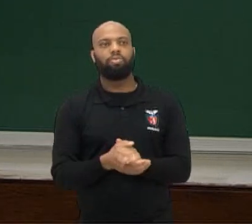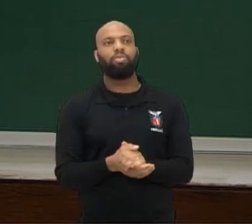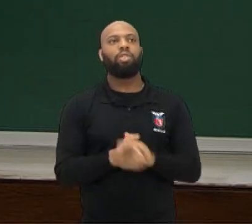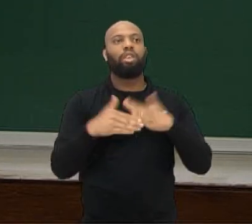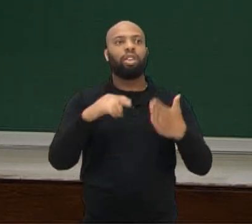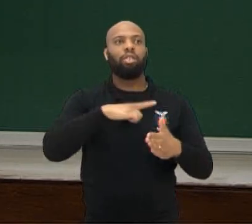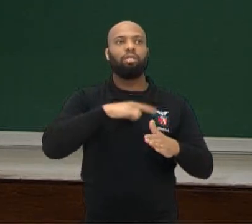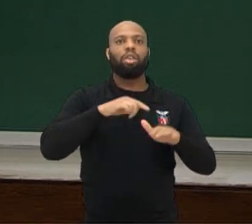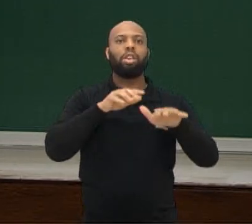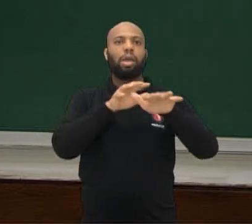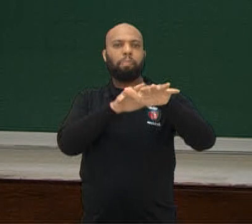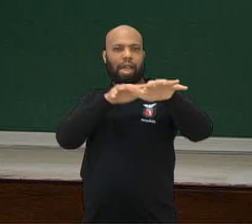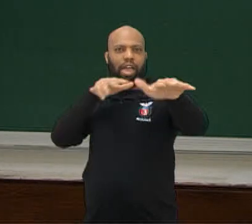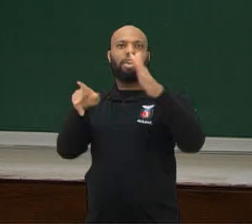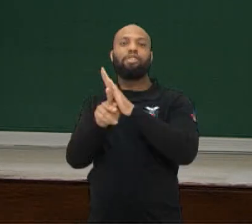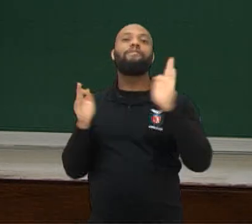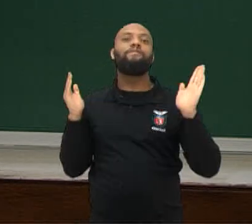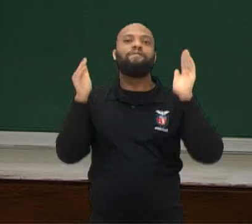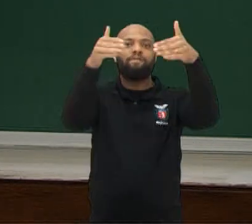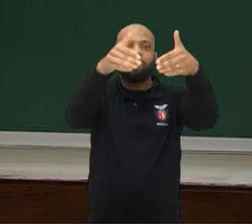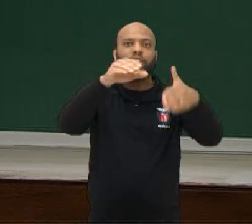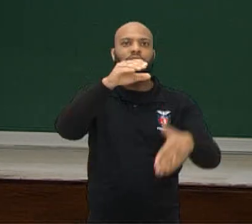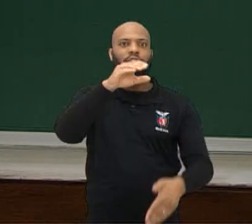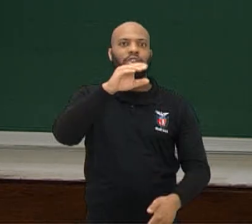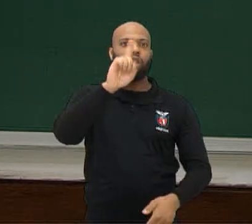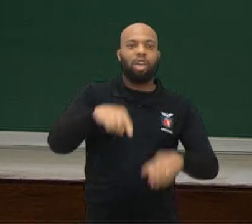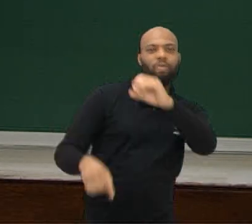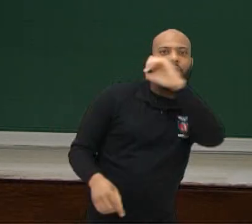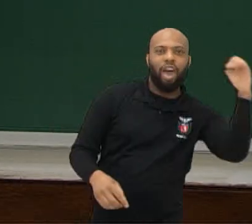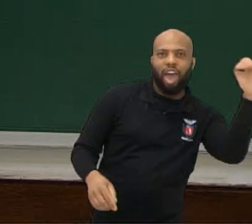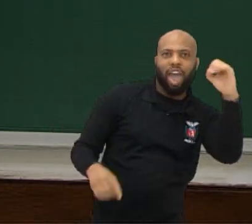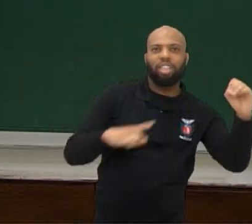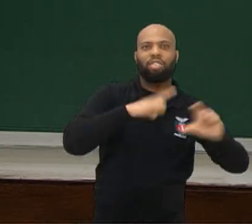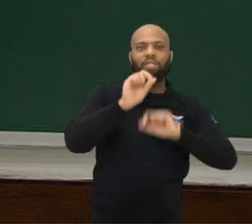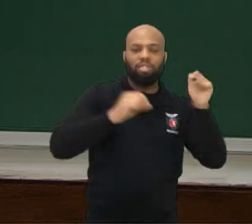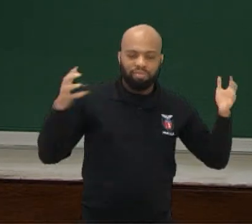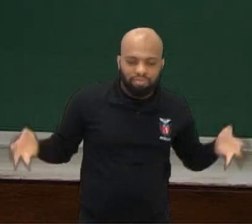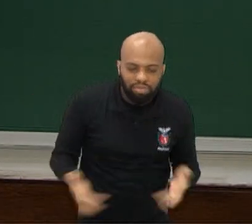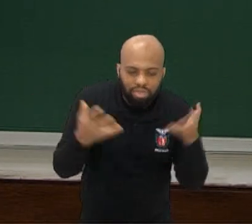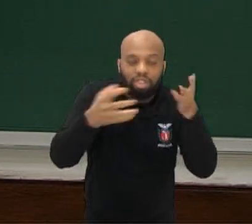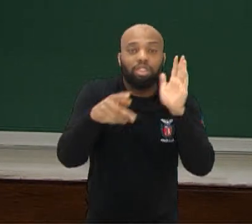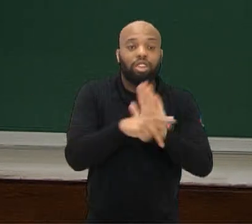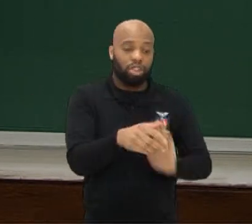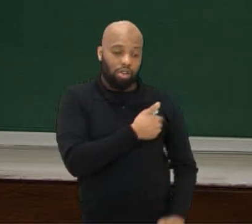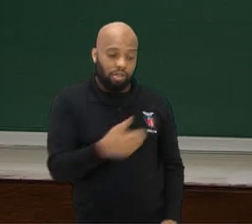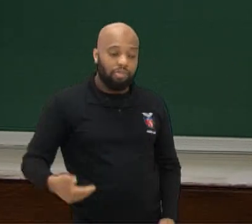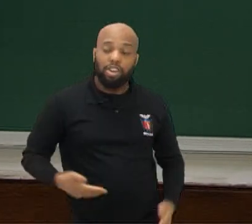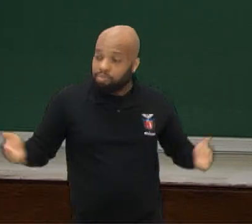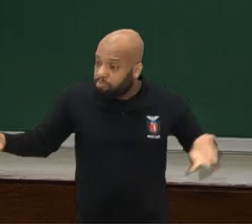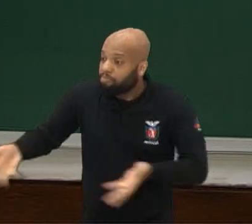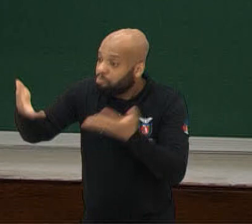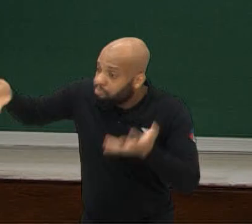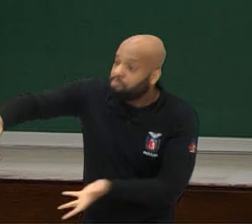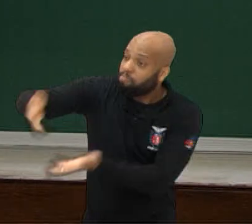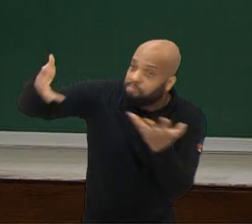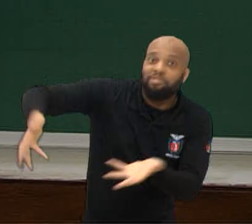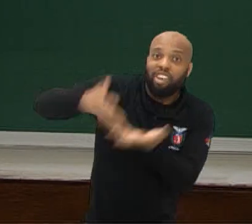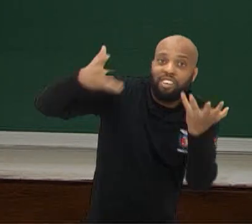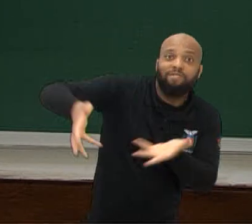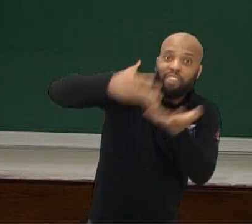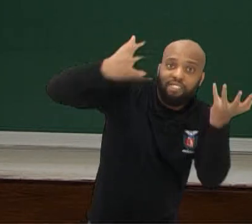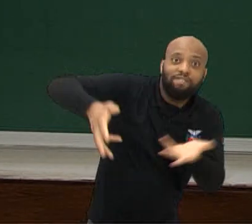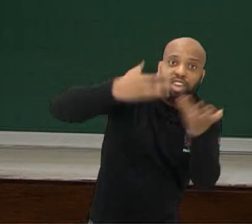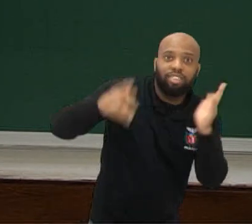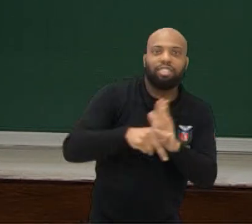chamada Marcha para o Oeste, lembra que a gente falou a respeito dela? Que é justamente esse incentivo do governo para que as pessoas saiam de outras regiões